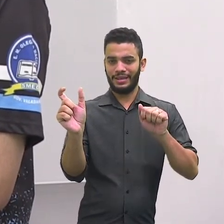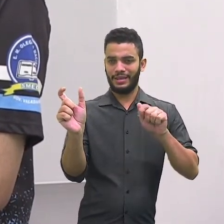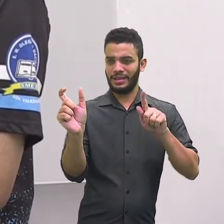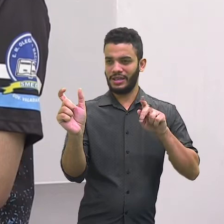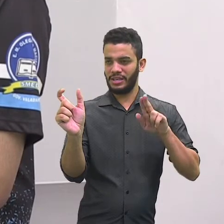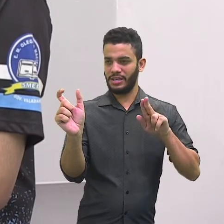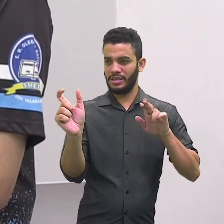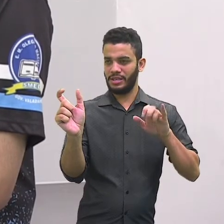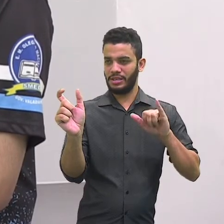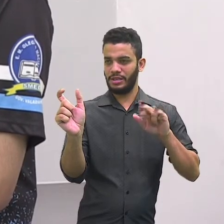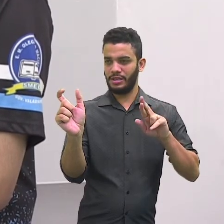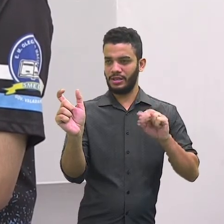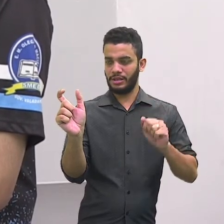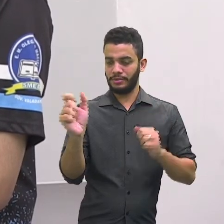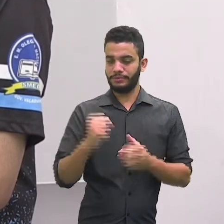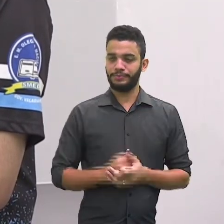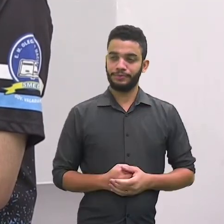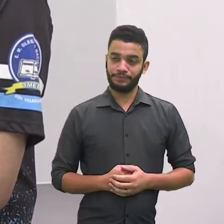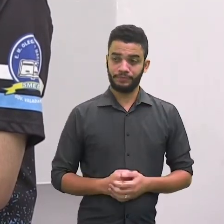Gagueira.